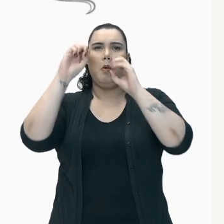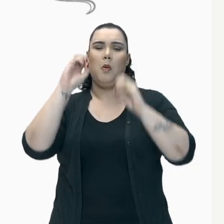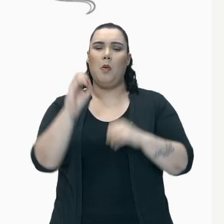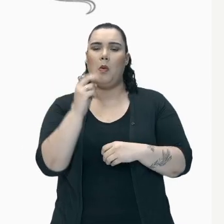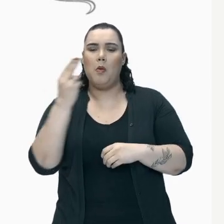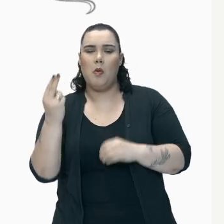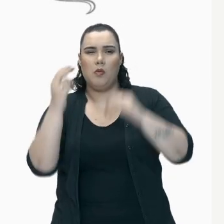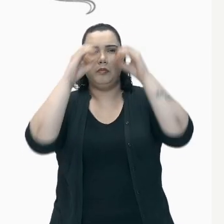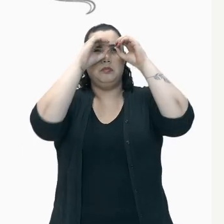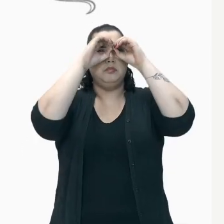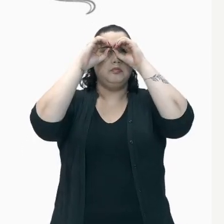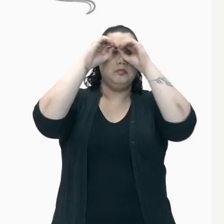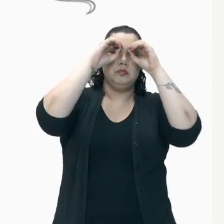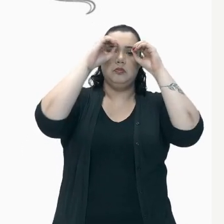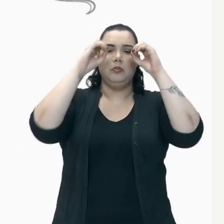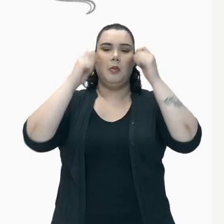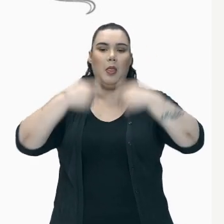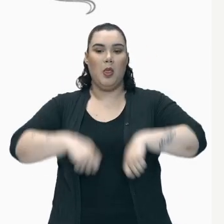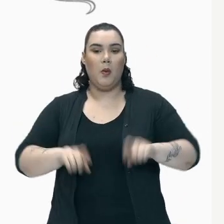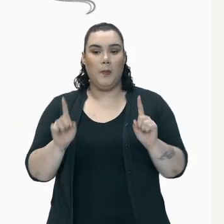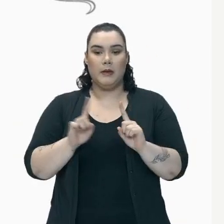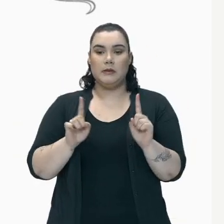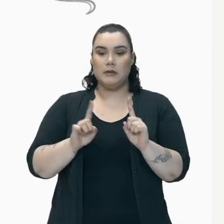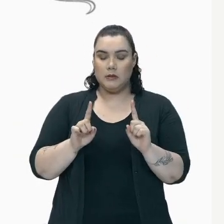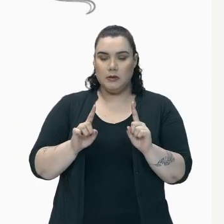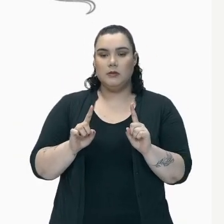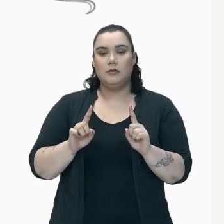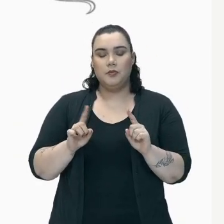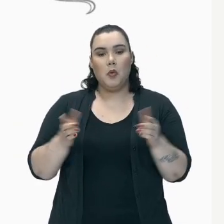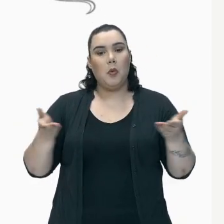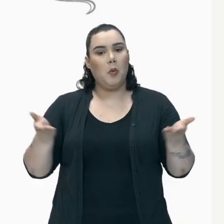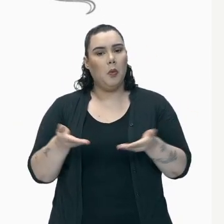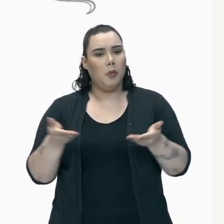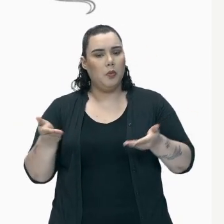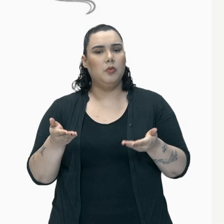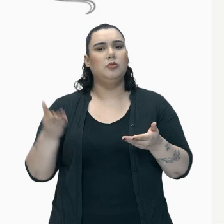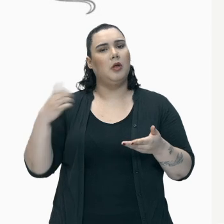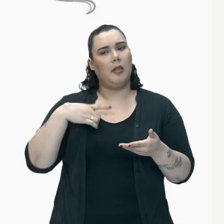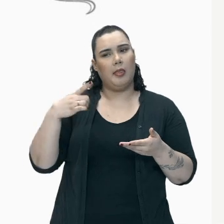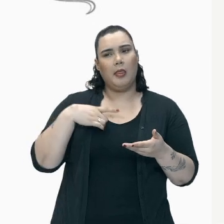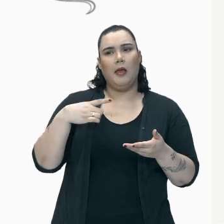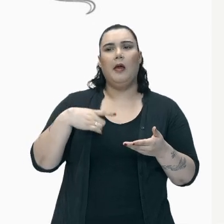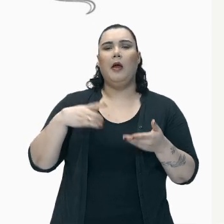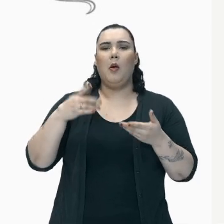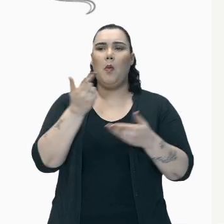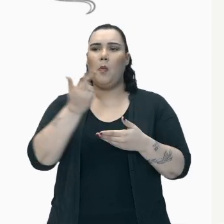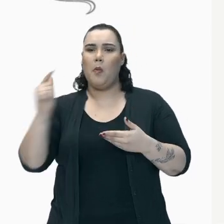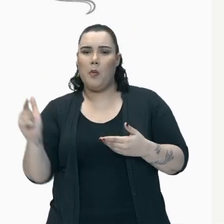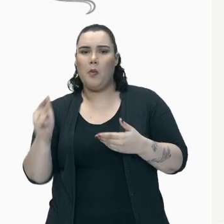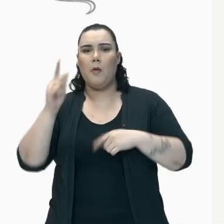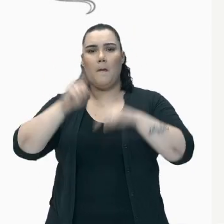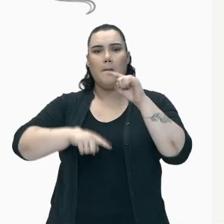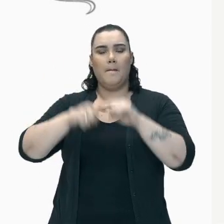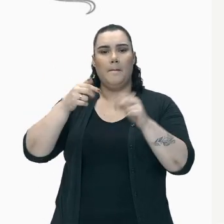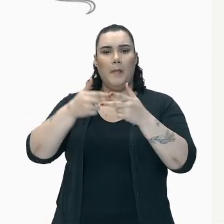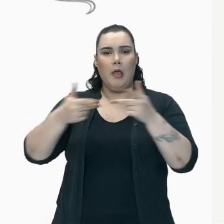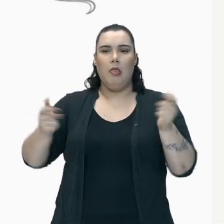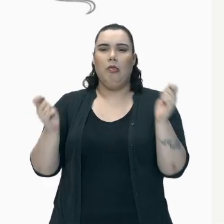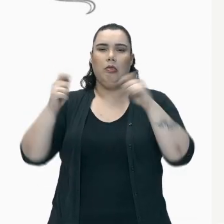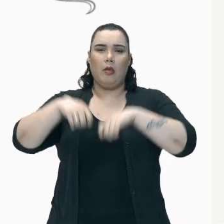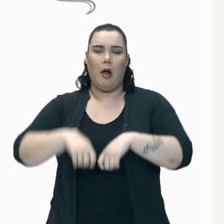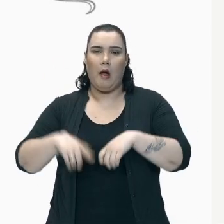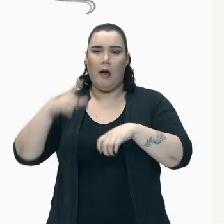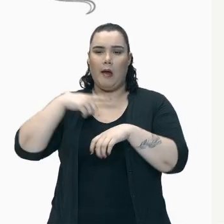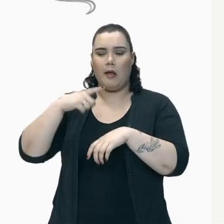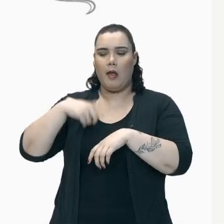enxergar com mais facilidade os astros, né? Hoje em dia nós temos os telescópios, né, que fazem isso muito